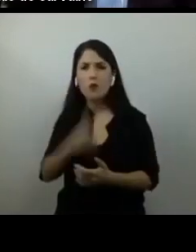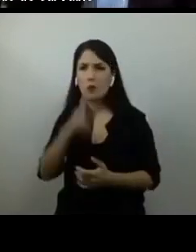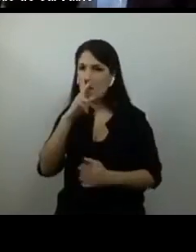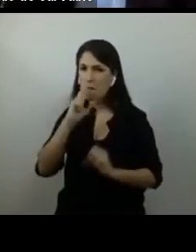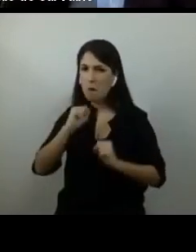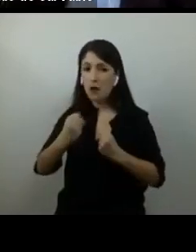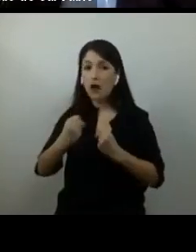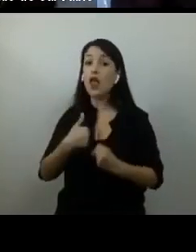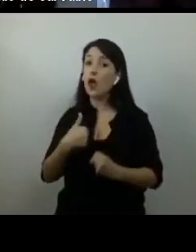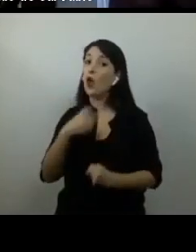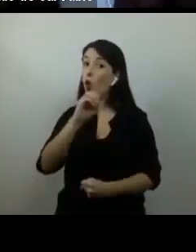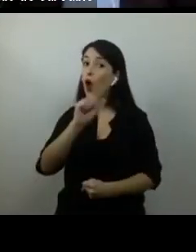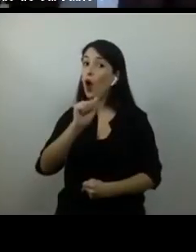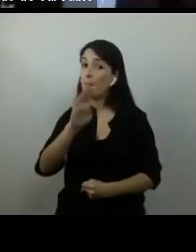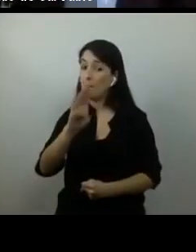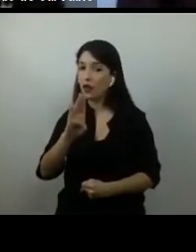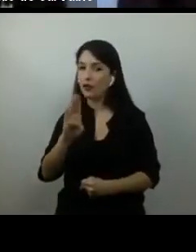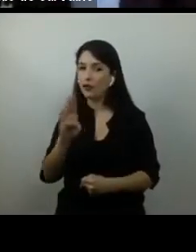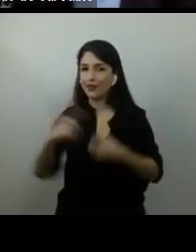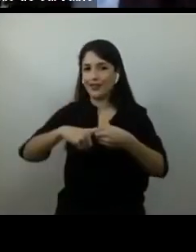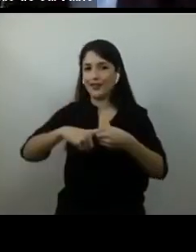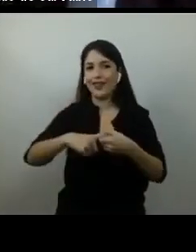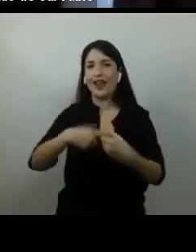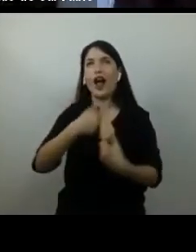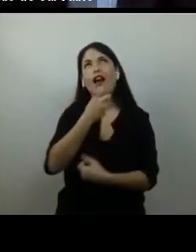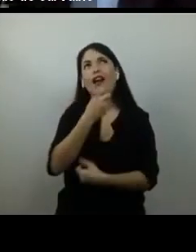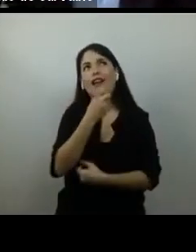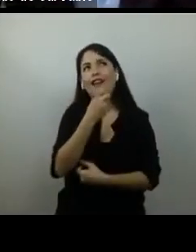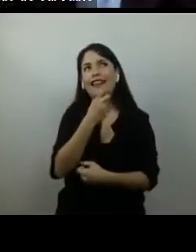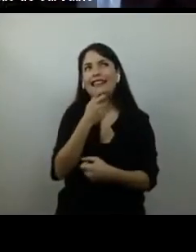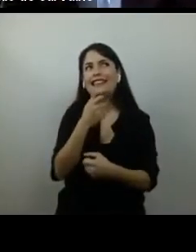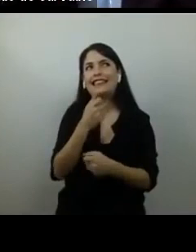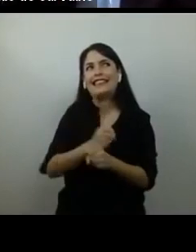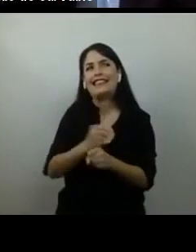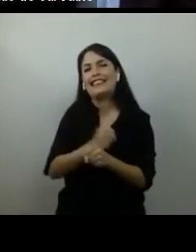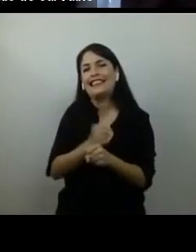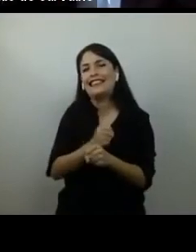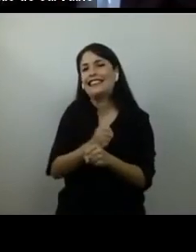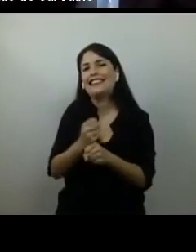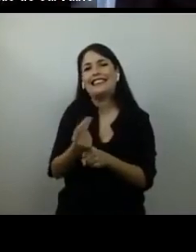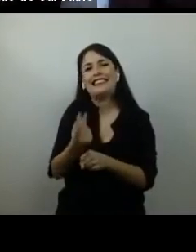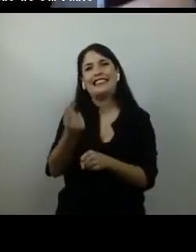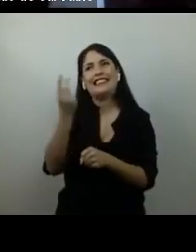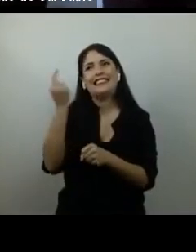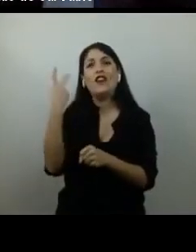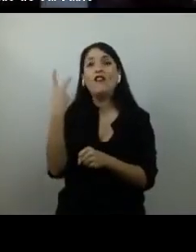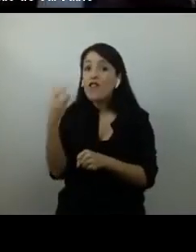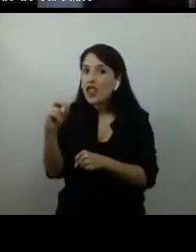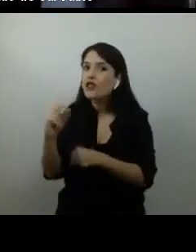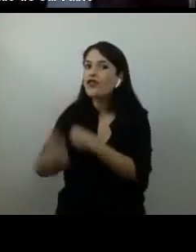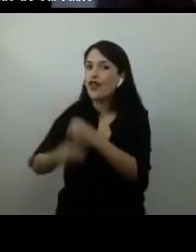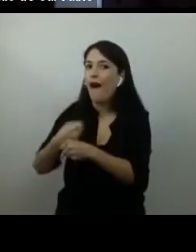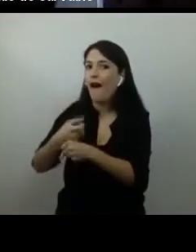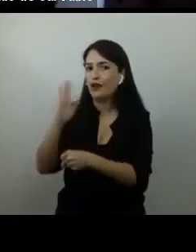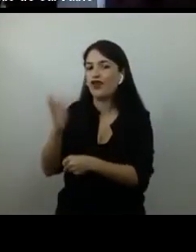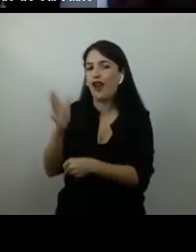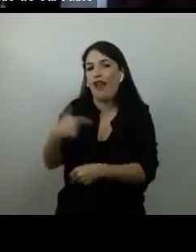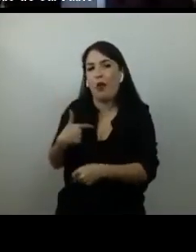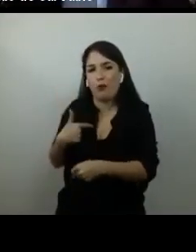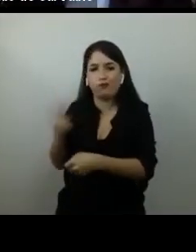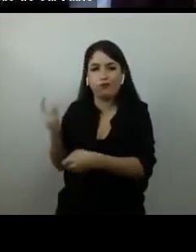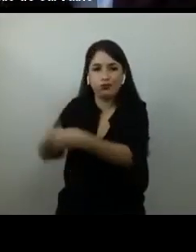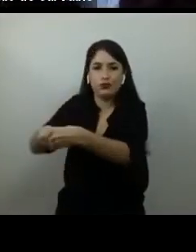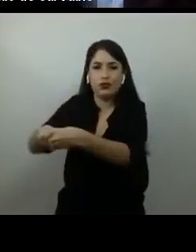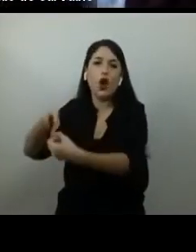no OAB, acho que não vou falar os anos, né, Marco, mas há quase 20 anos ou um pouco mais. Eu acho que eu